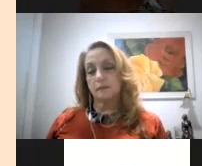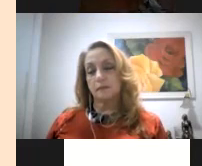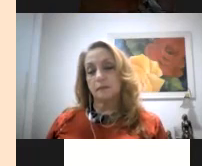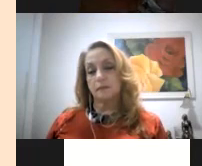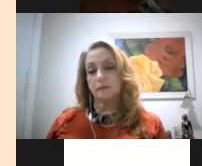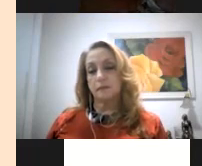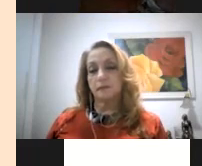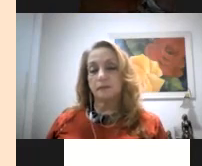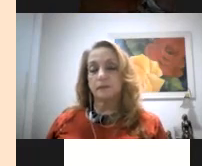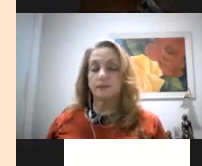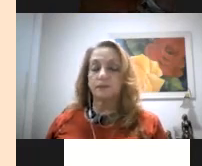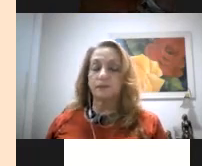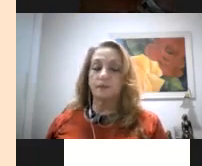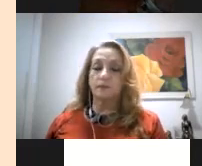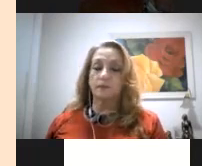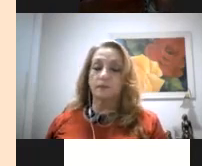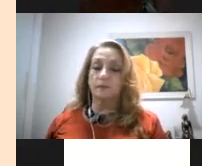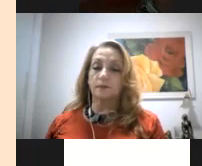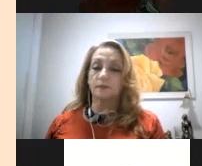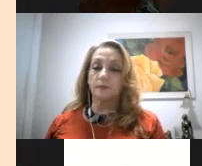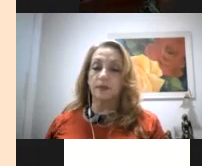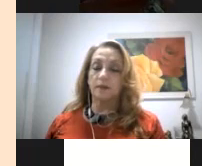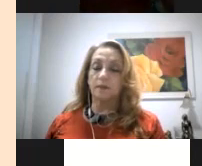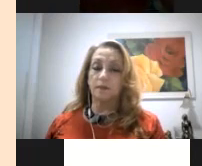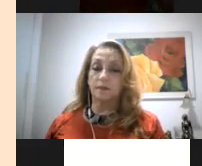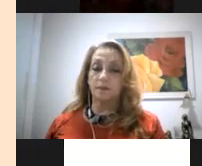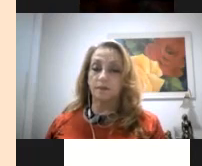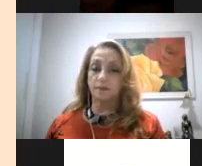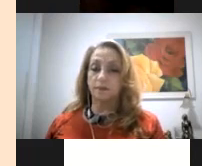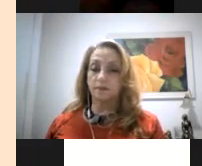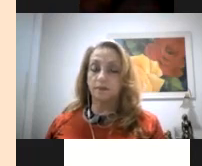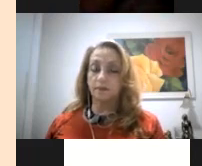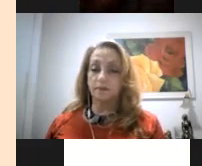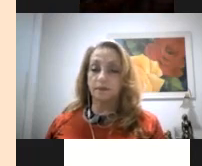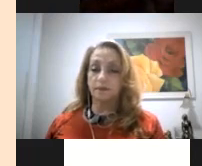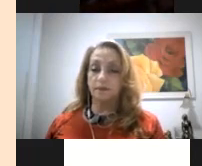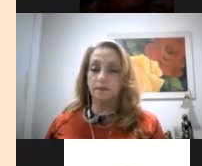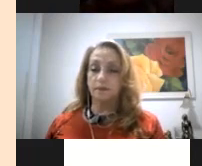estamos abertos a questionamentos, dúvidas. Fiquem à vontade.